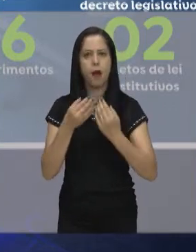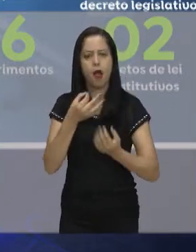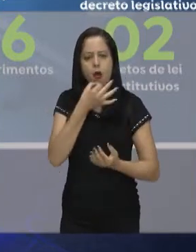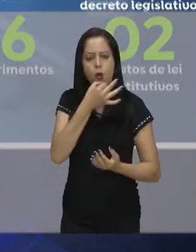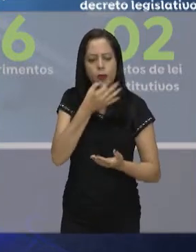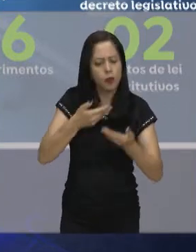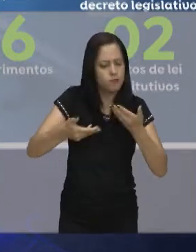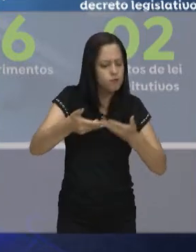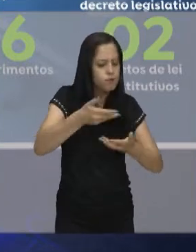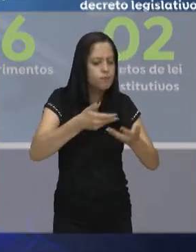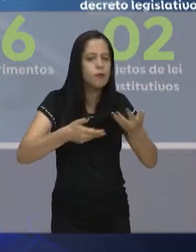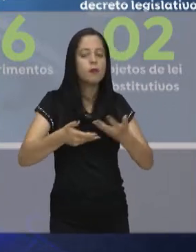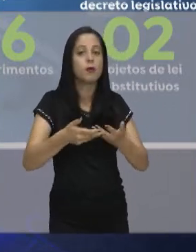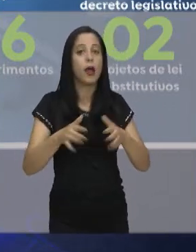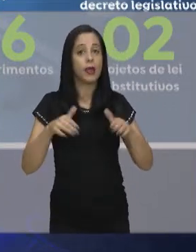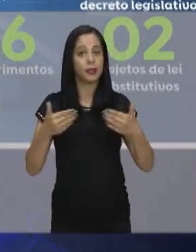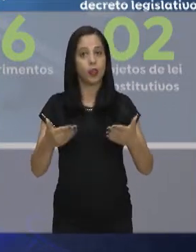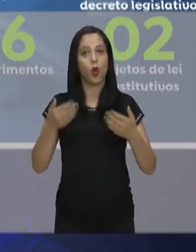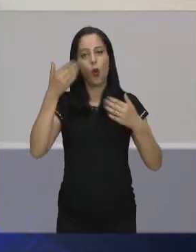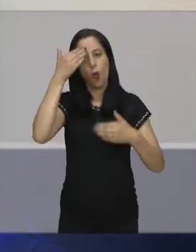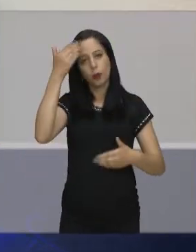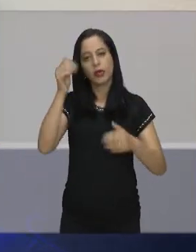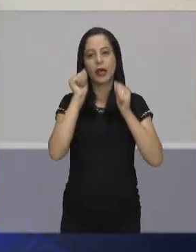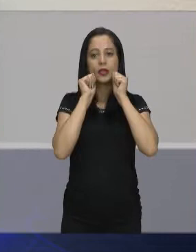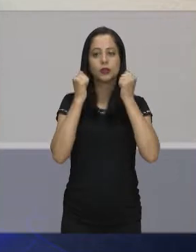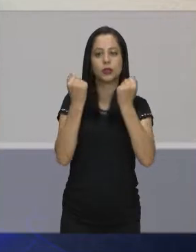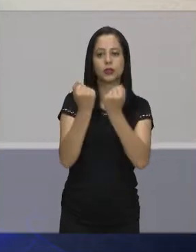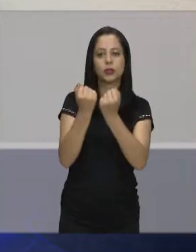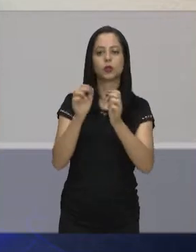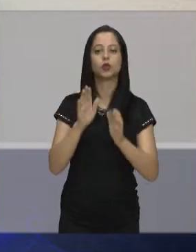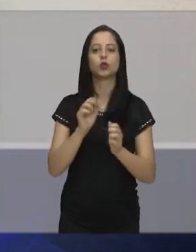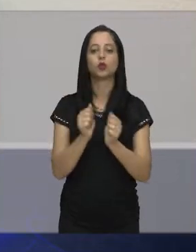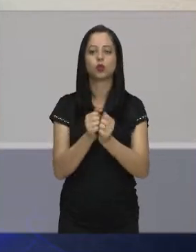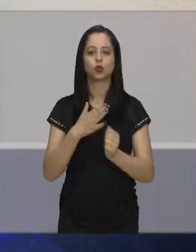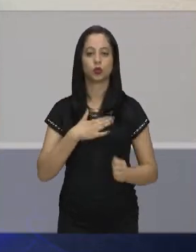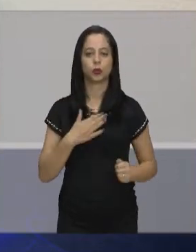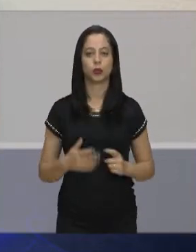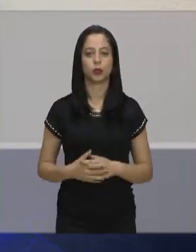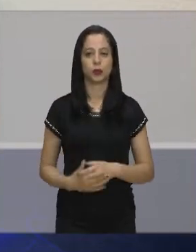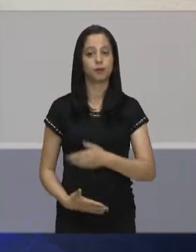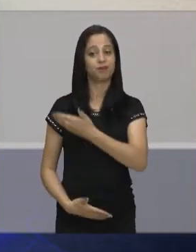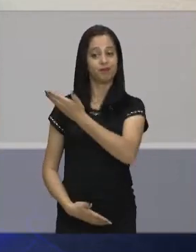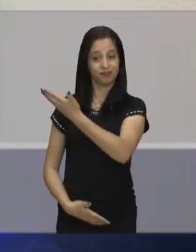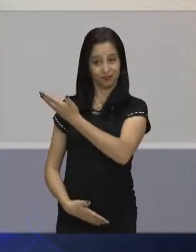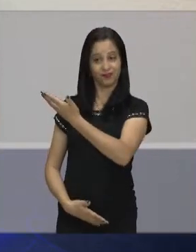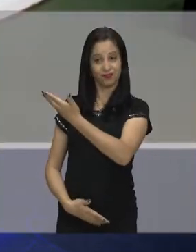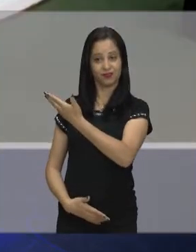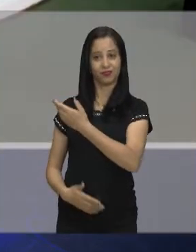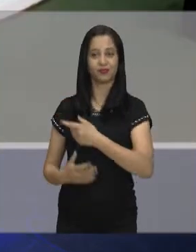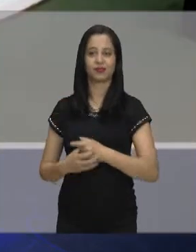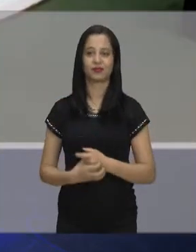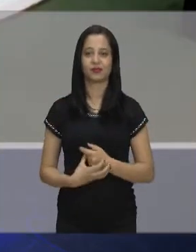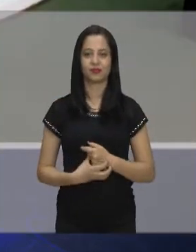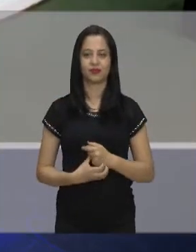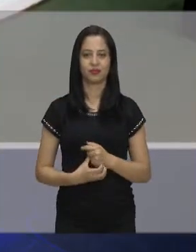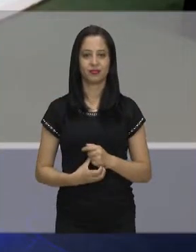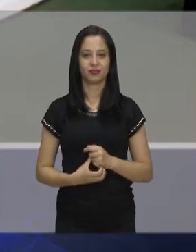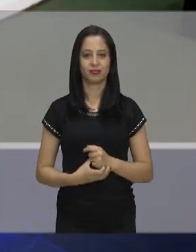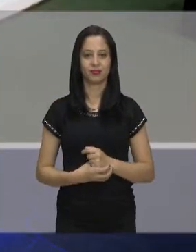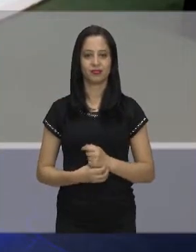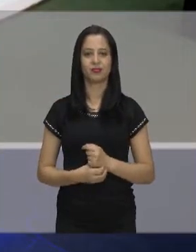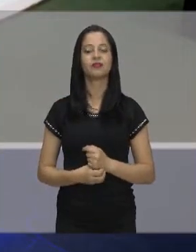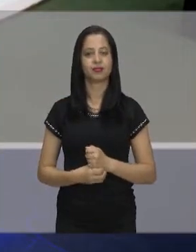que participaram comigo desse trabalho e a minha família. Próximo. Essas imagens de ontem. Próximo. Aí